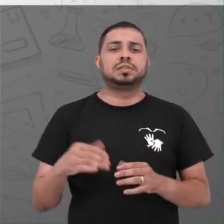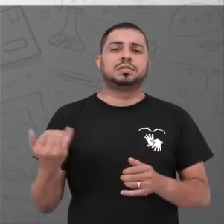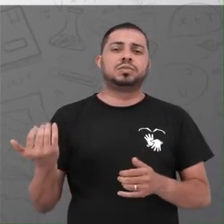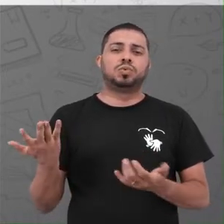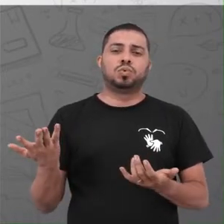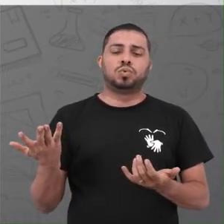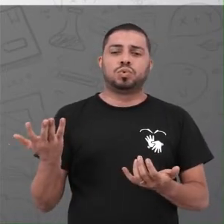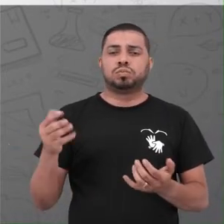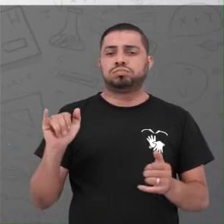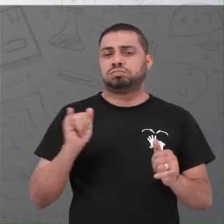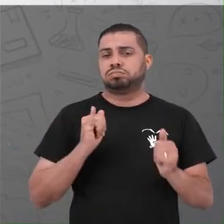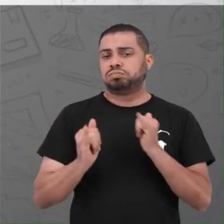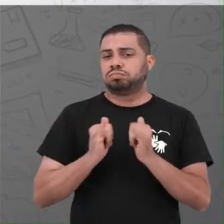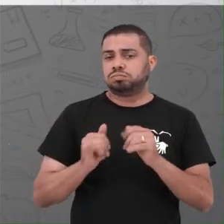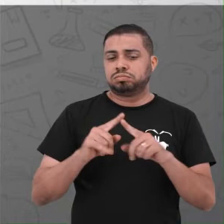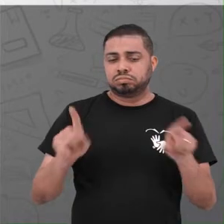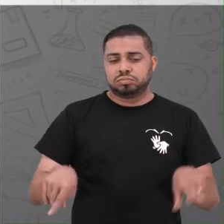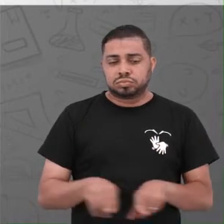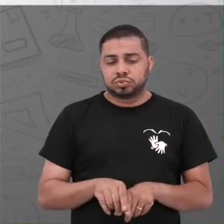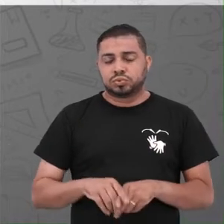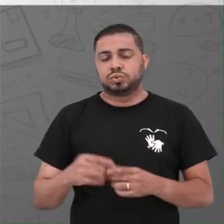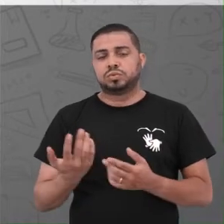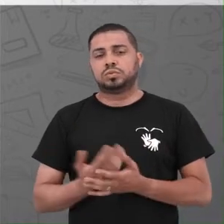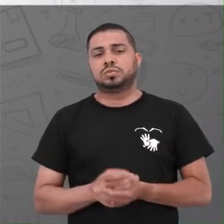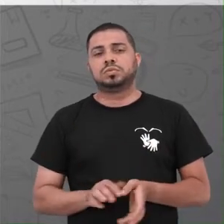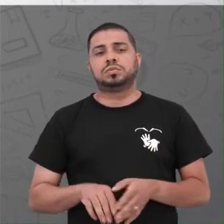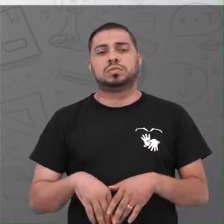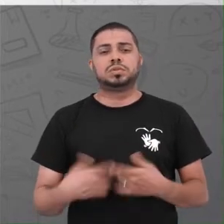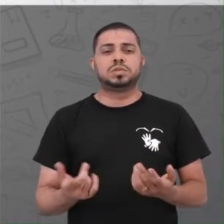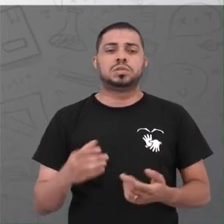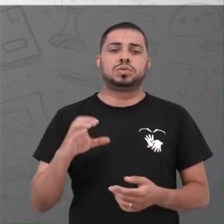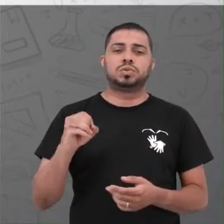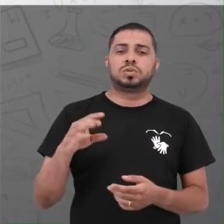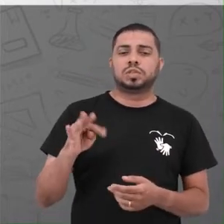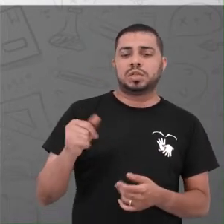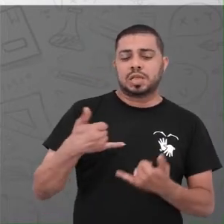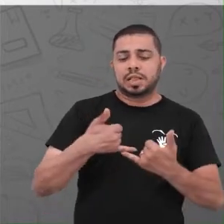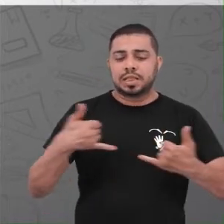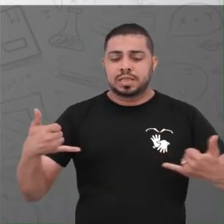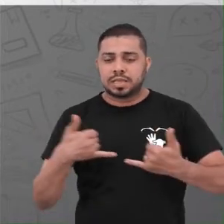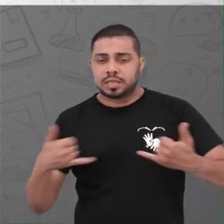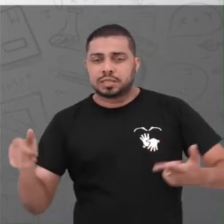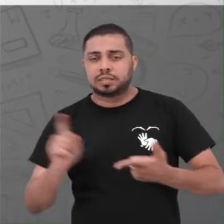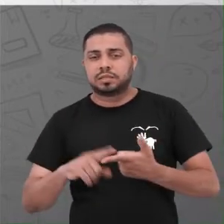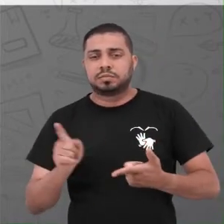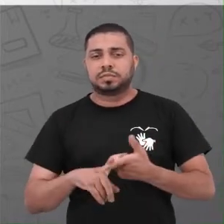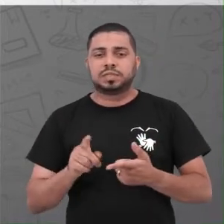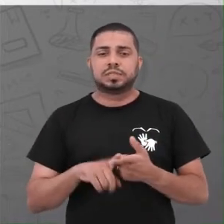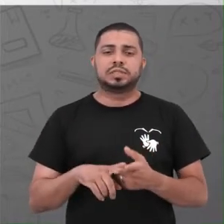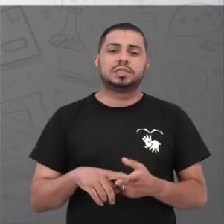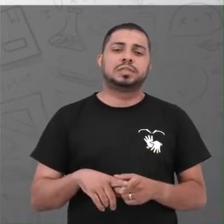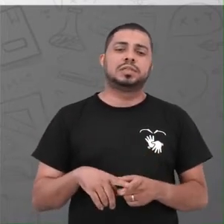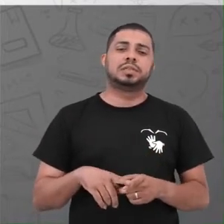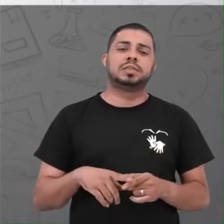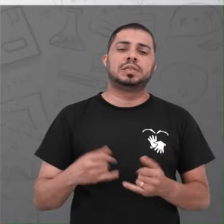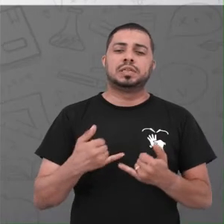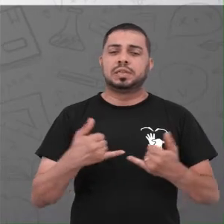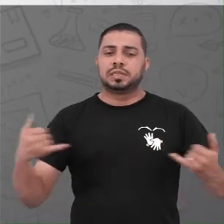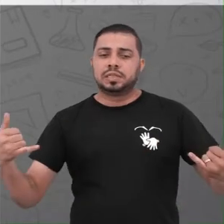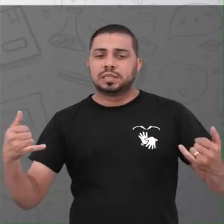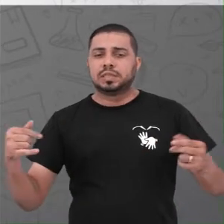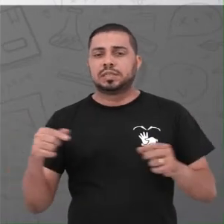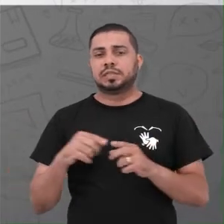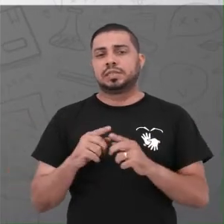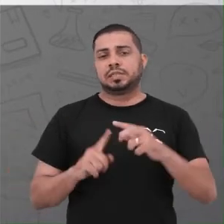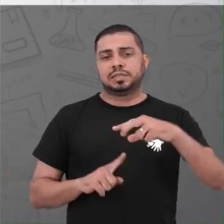Tanto a cota especificamente, né, que é o valor numérico, quanto as linhas de cota e as linhas de seta. Esses são os elementos aí